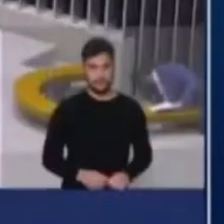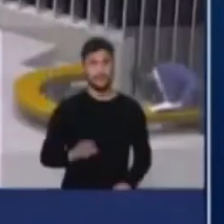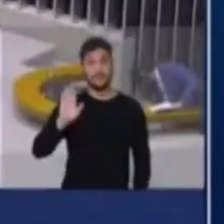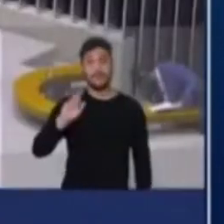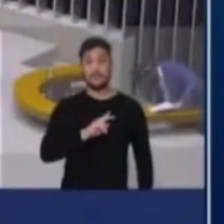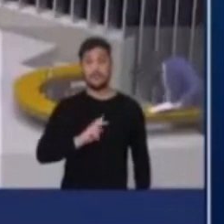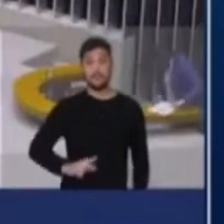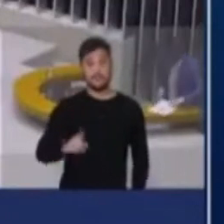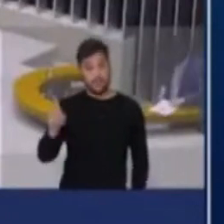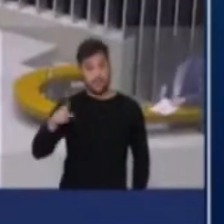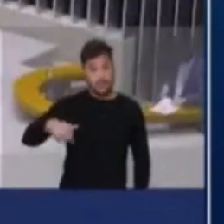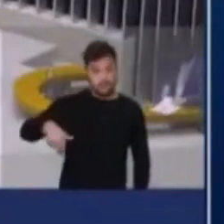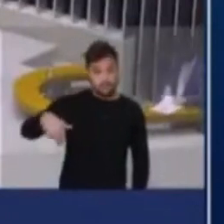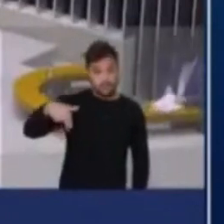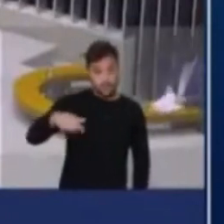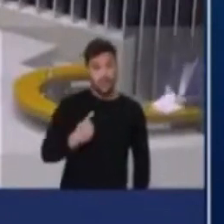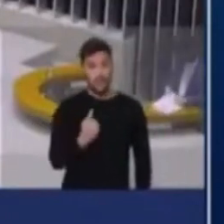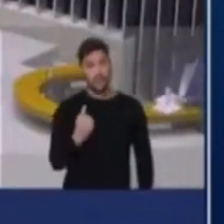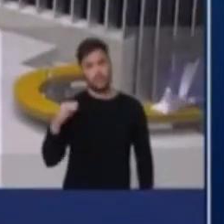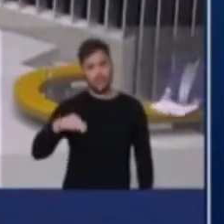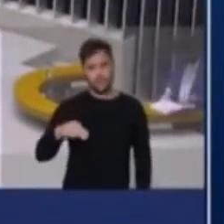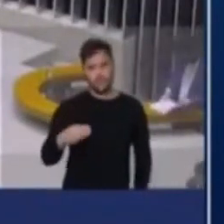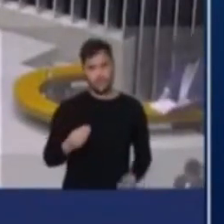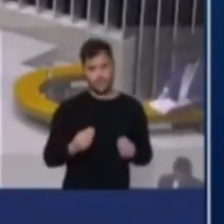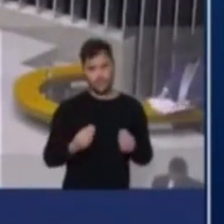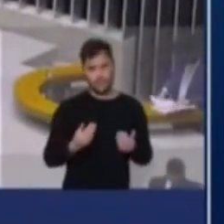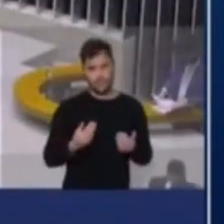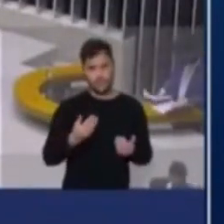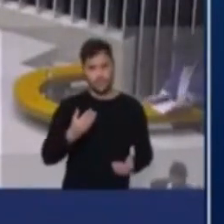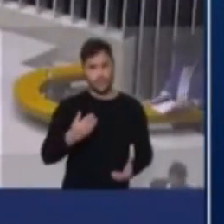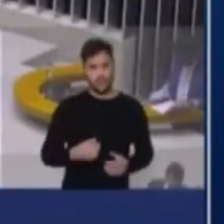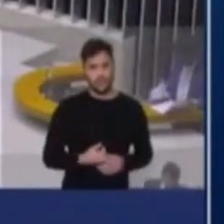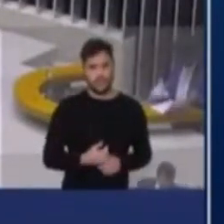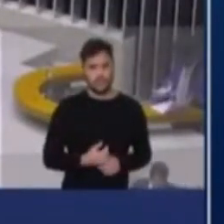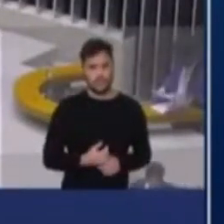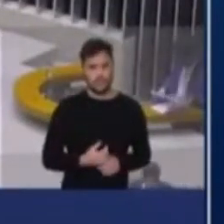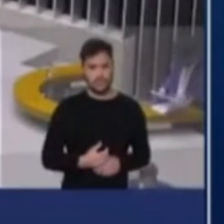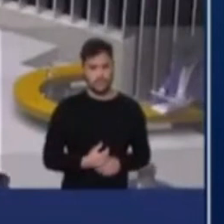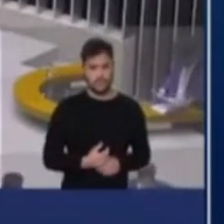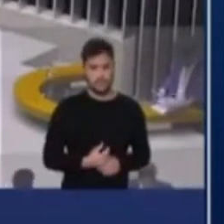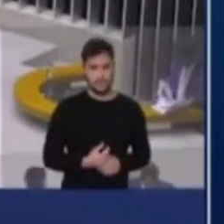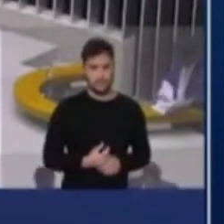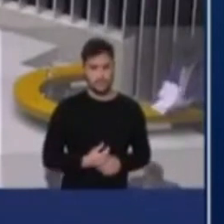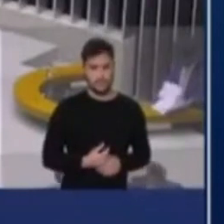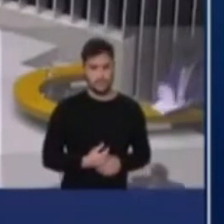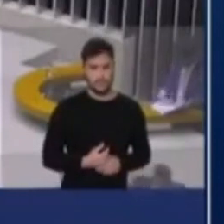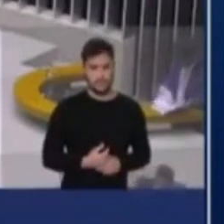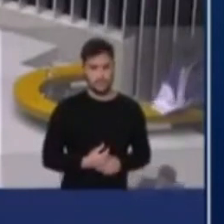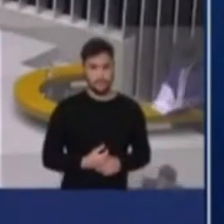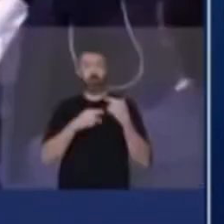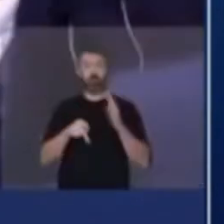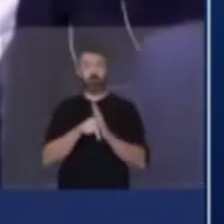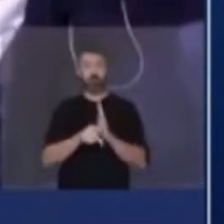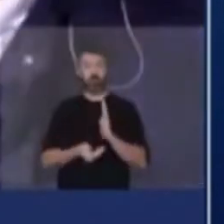nomes precisam ser falados, e eles estão ali representando não só seus interesses próprios, em emendas, em cargos, em todo tipo